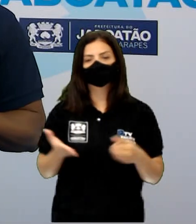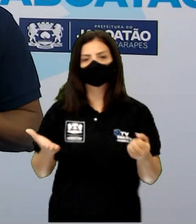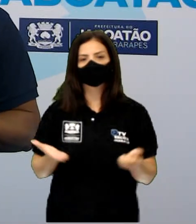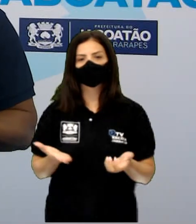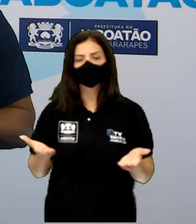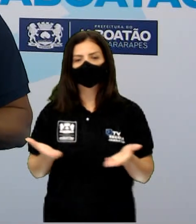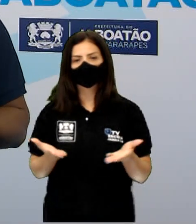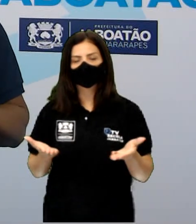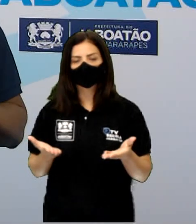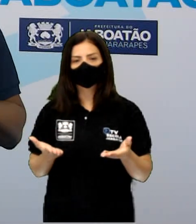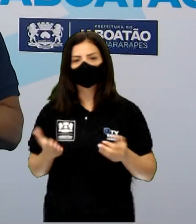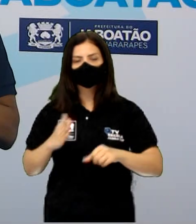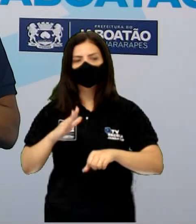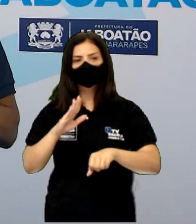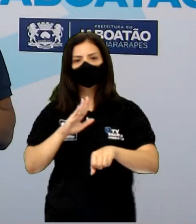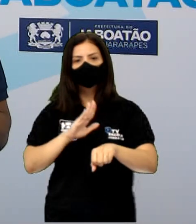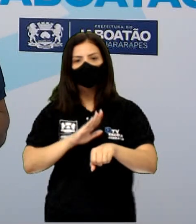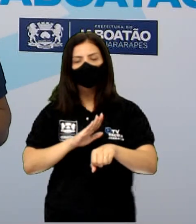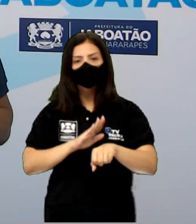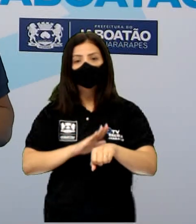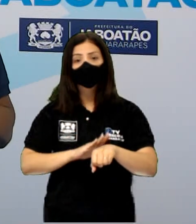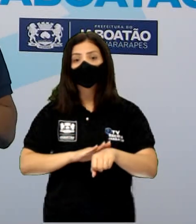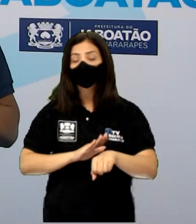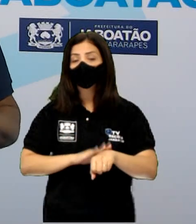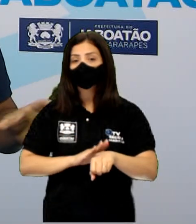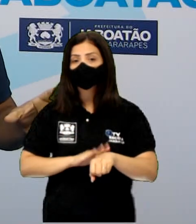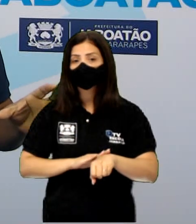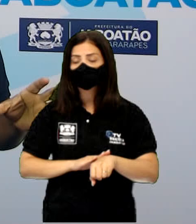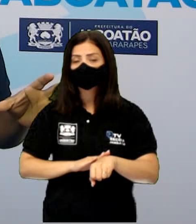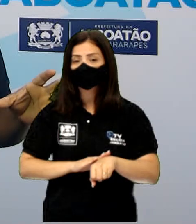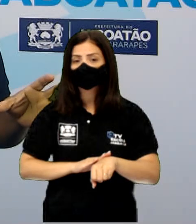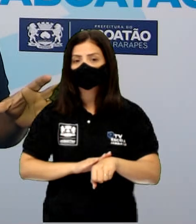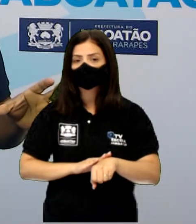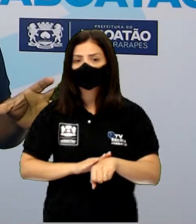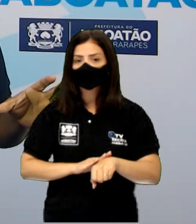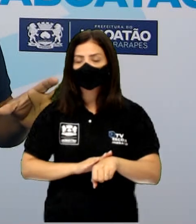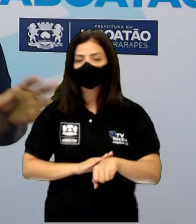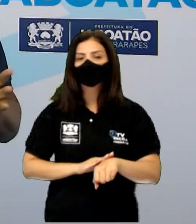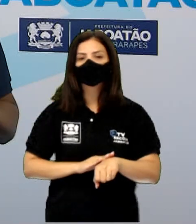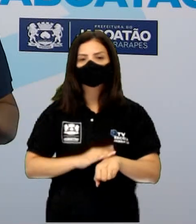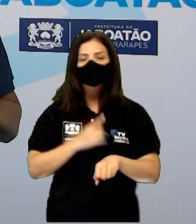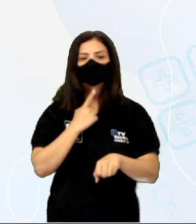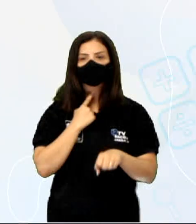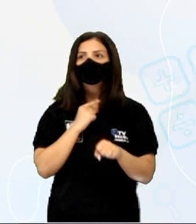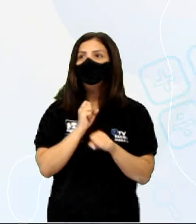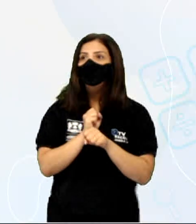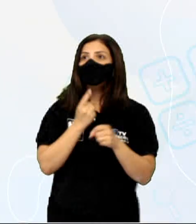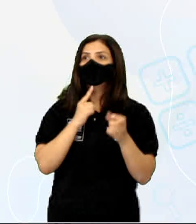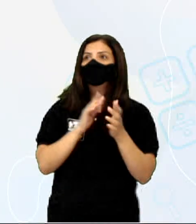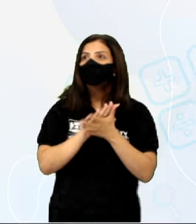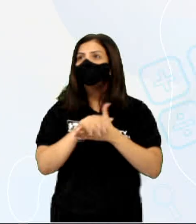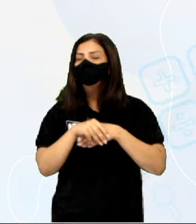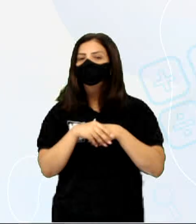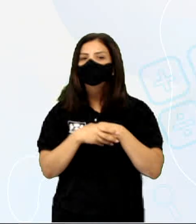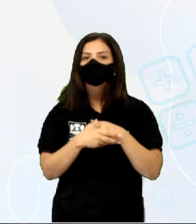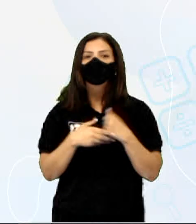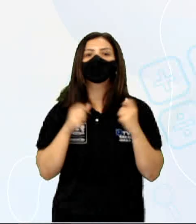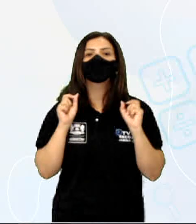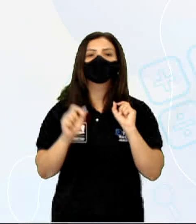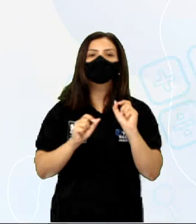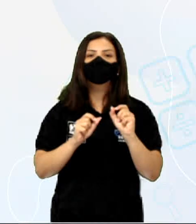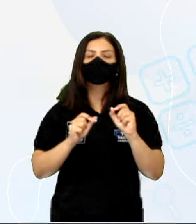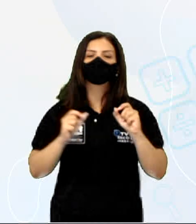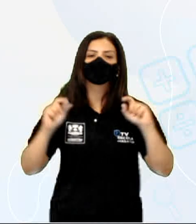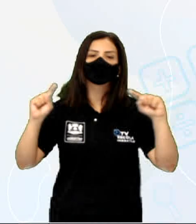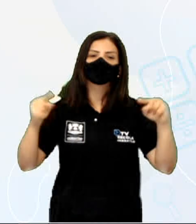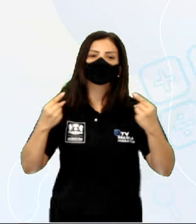Agora vamos para um momento que eu também acho que é bastante esperado, que é o nosso desafio. O que é que eu